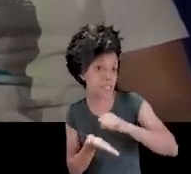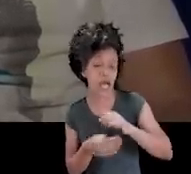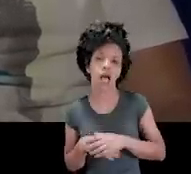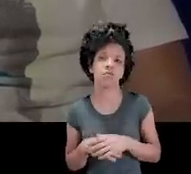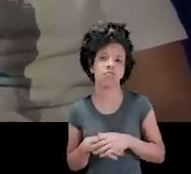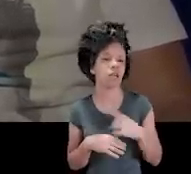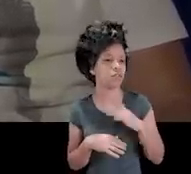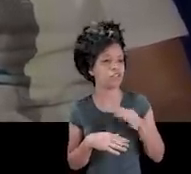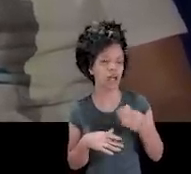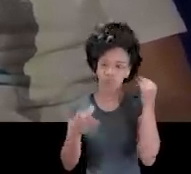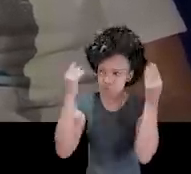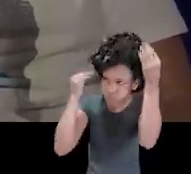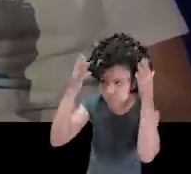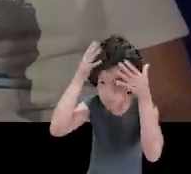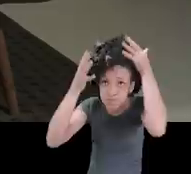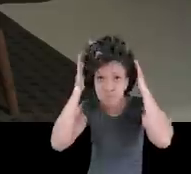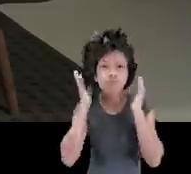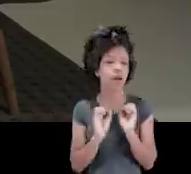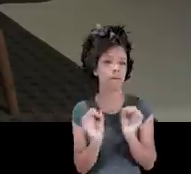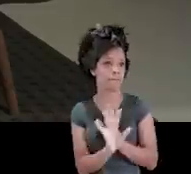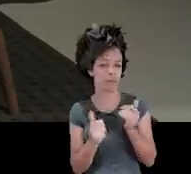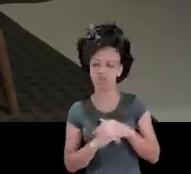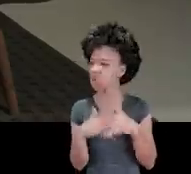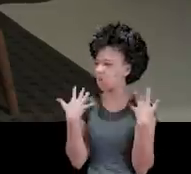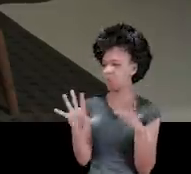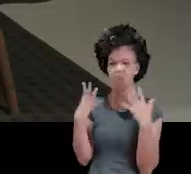você recebe, já junta o cabelo e tal.